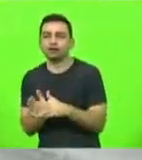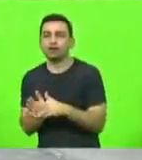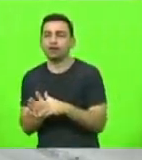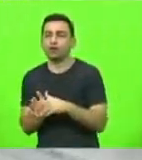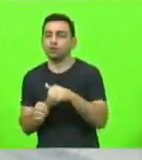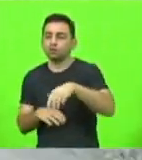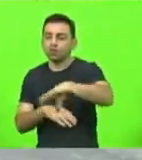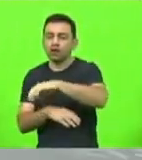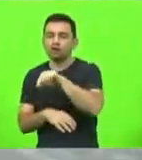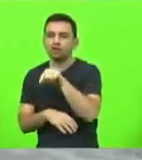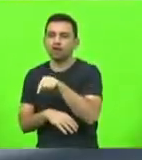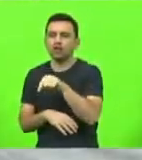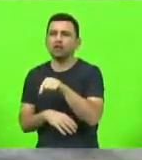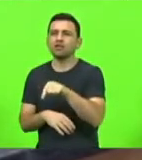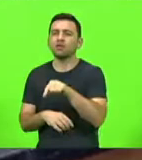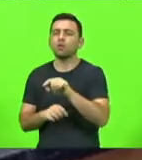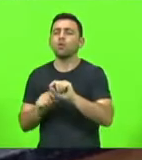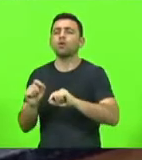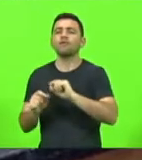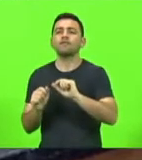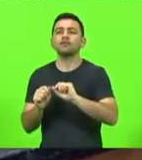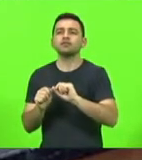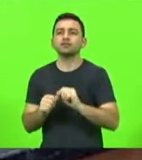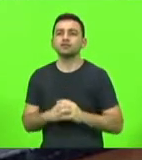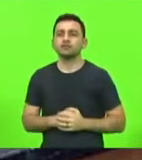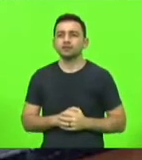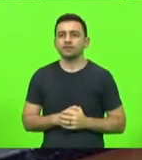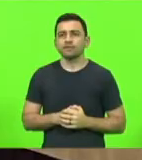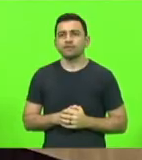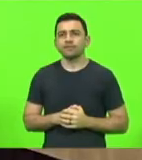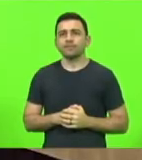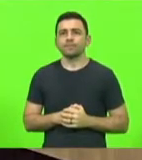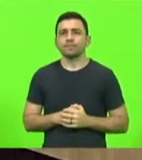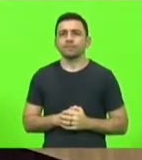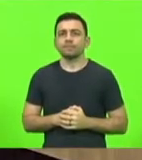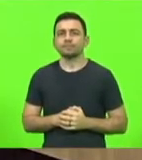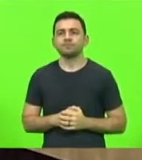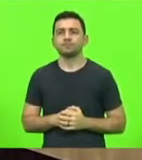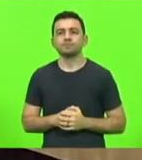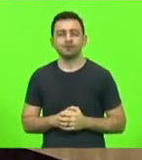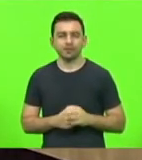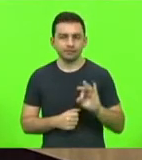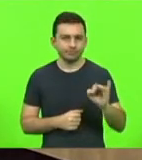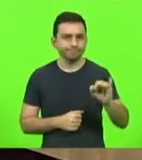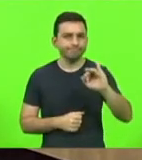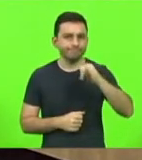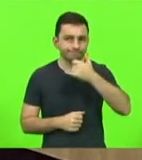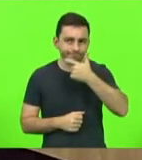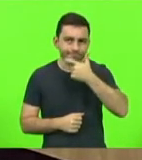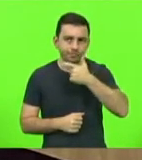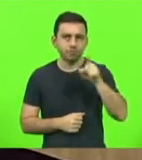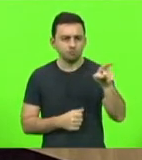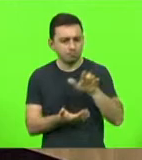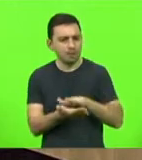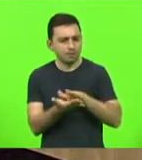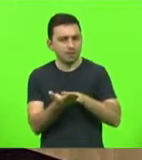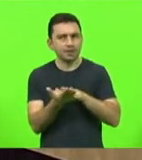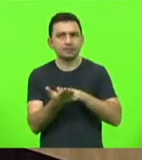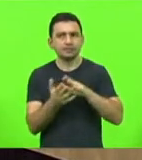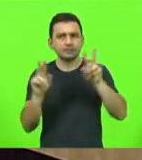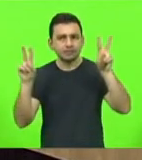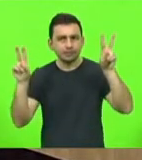fazer? Concede a parte, deputado. Com certeza, deputado Ricardo Alba. Deputado Gerri, parabéns por trazer este